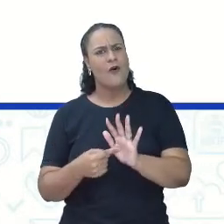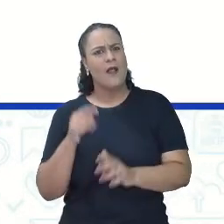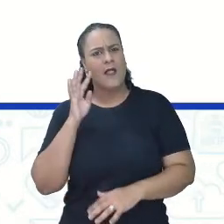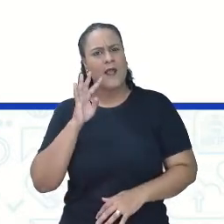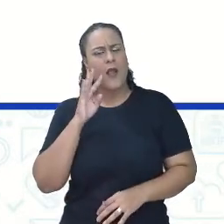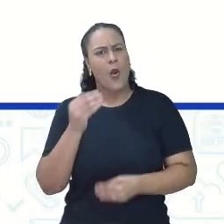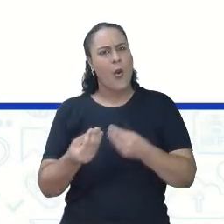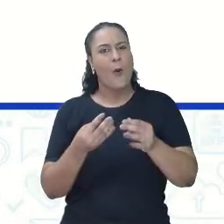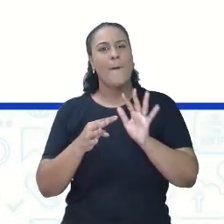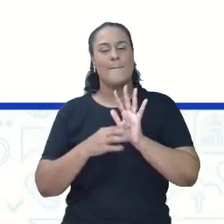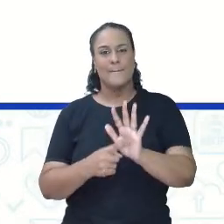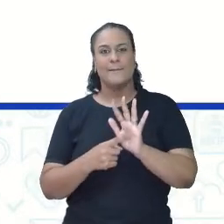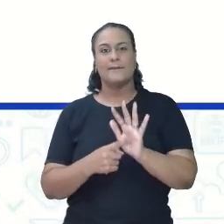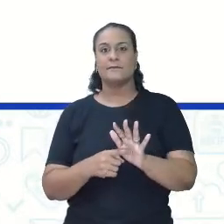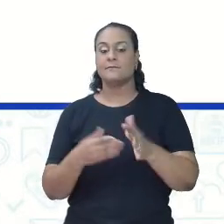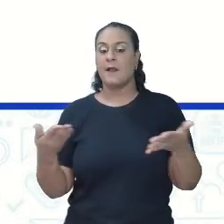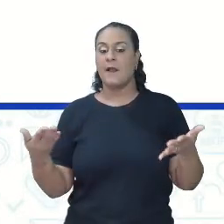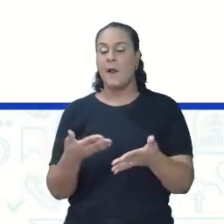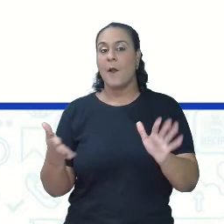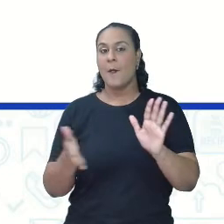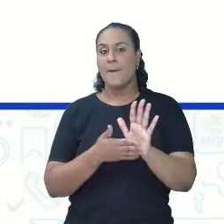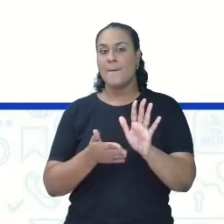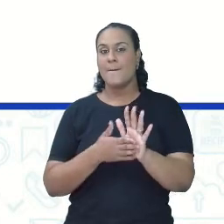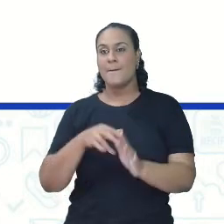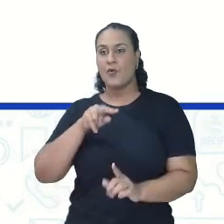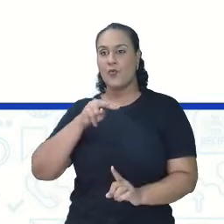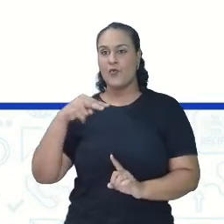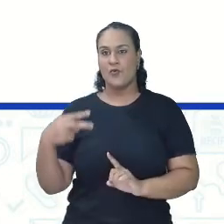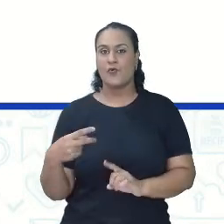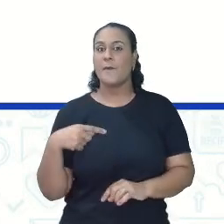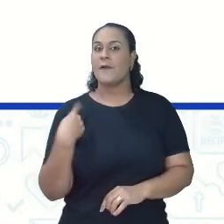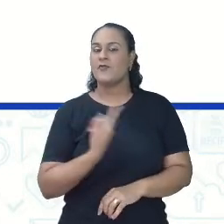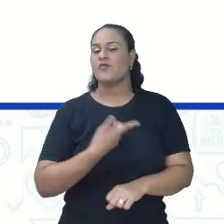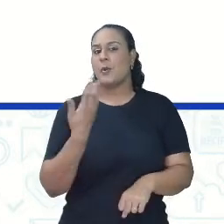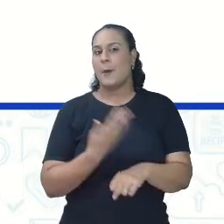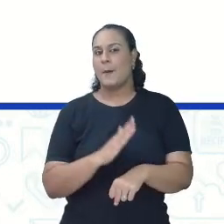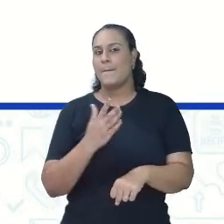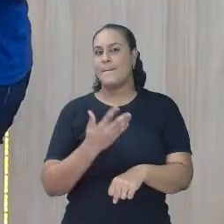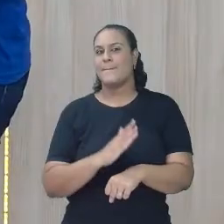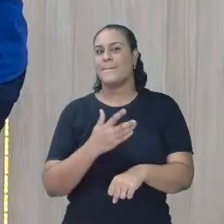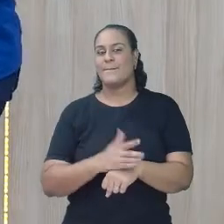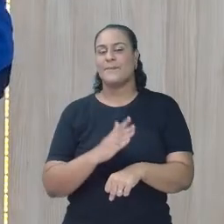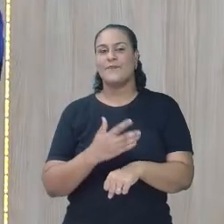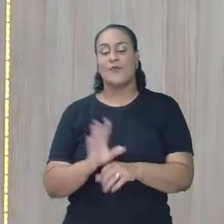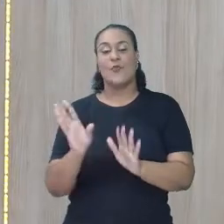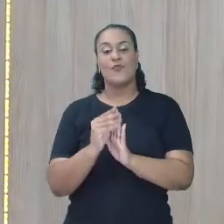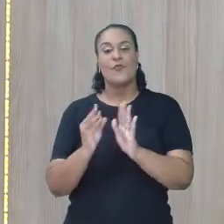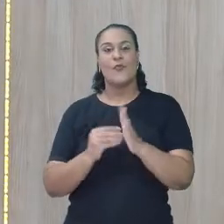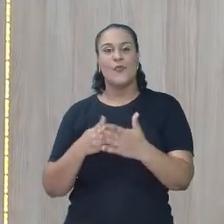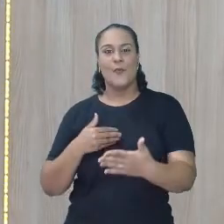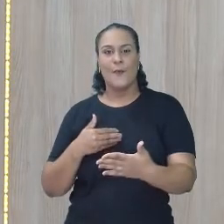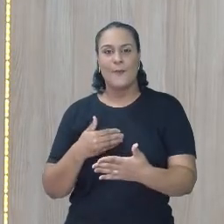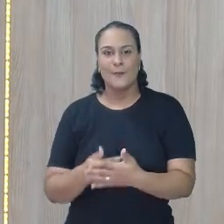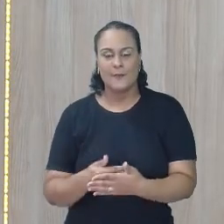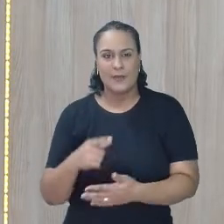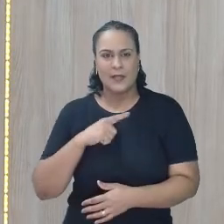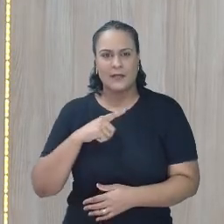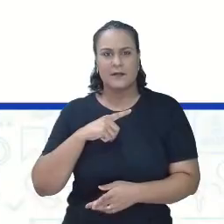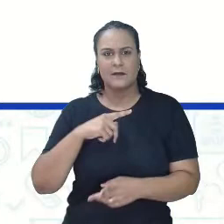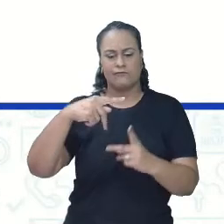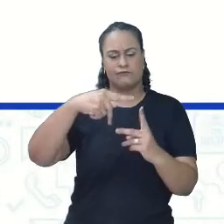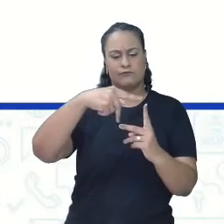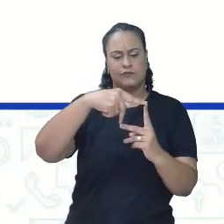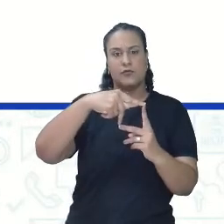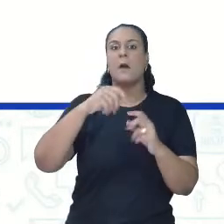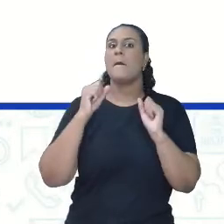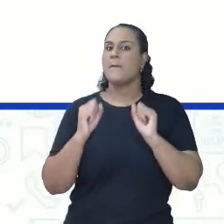trouxe uma proposta de perspectiva para a gente já começar o treino do próximo conteúdo. Aqui a gente tem uma quantidade de cubinhos, pode deixar